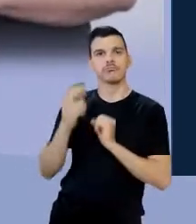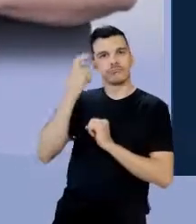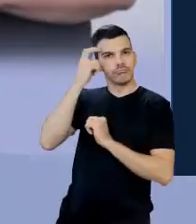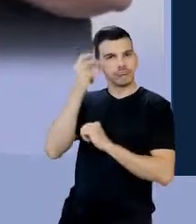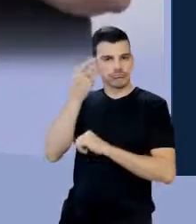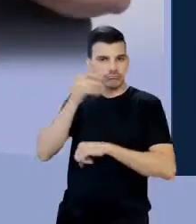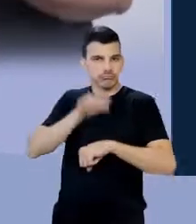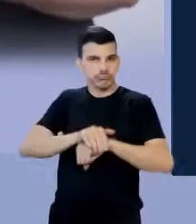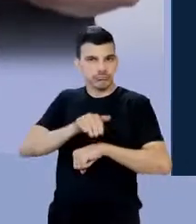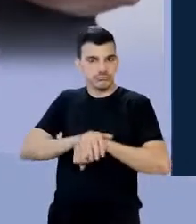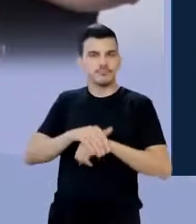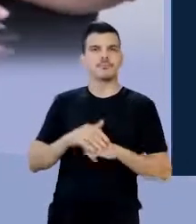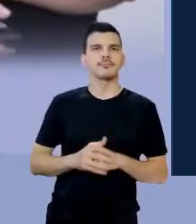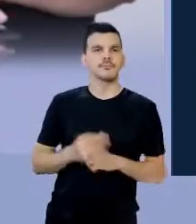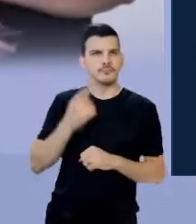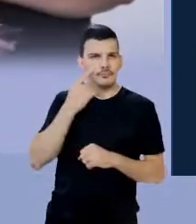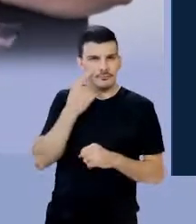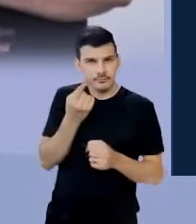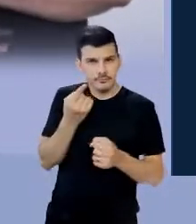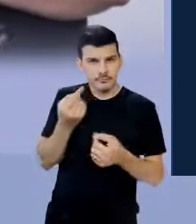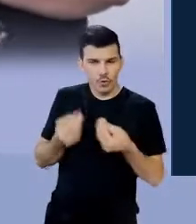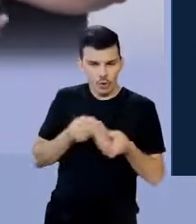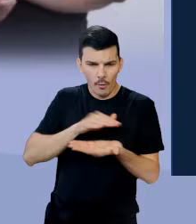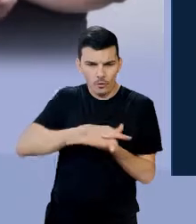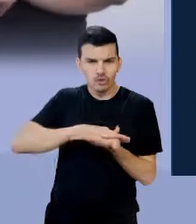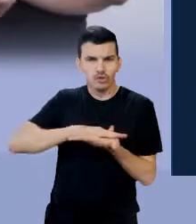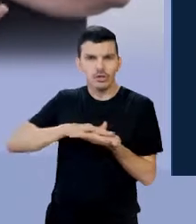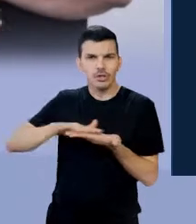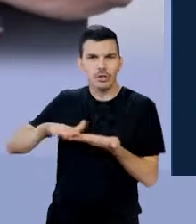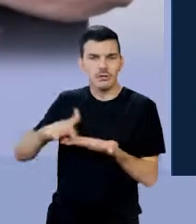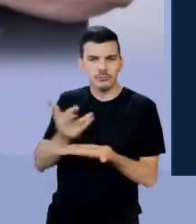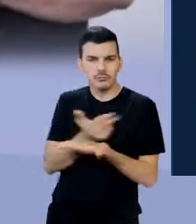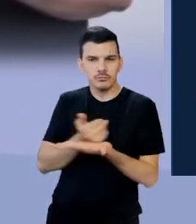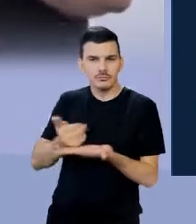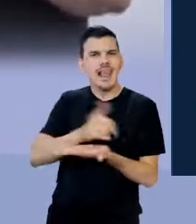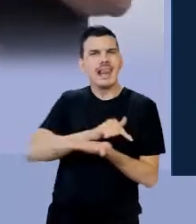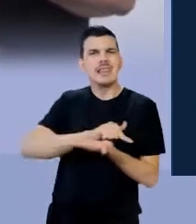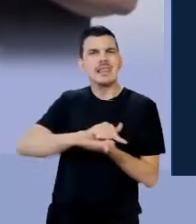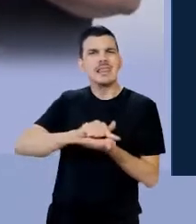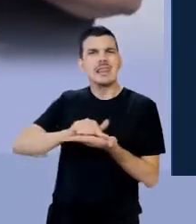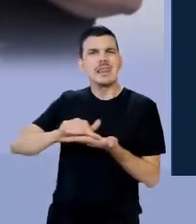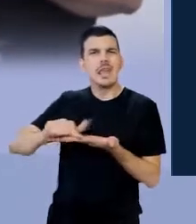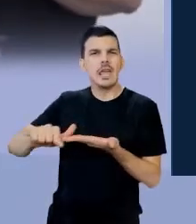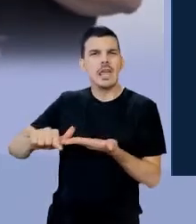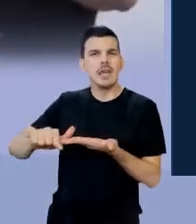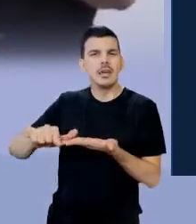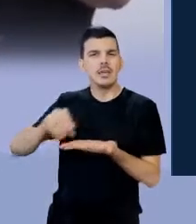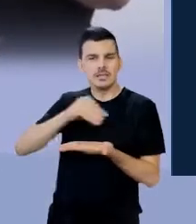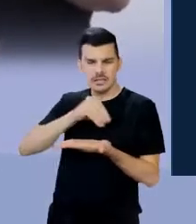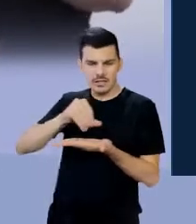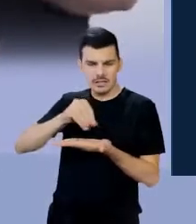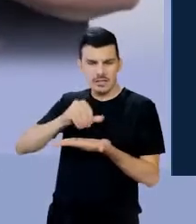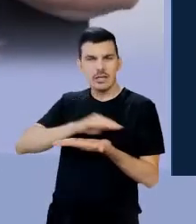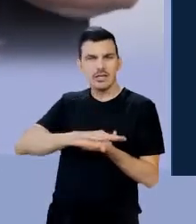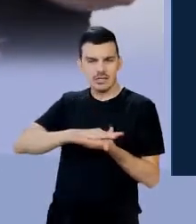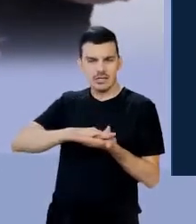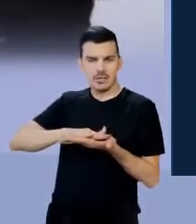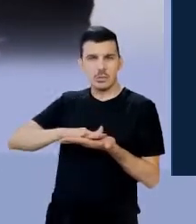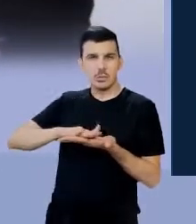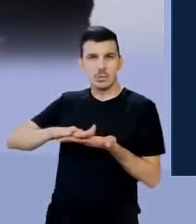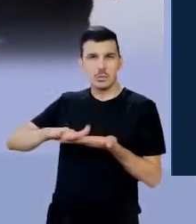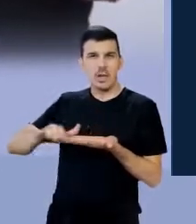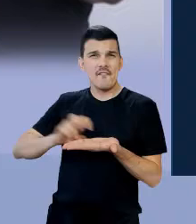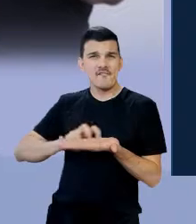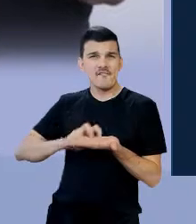tradicional. Observe de que maneira Portinari coloca o chão cru, cor de terra,